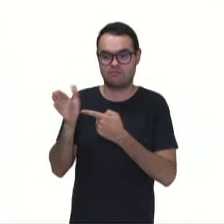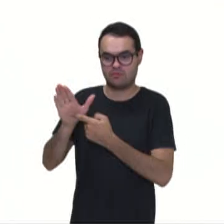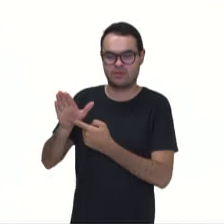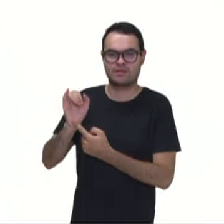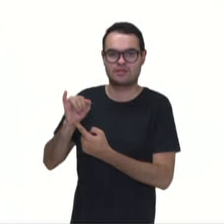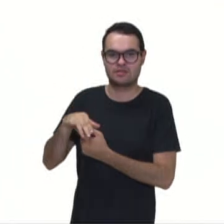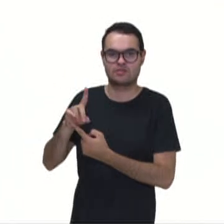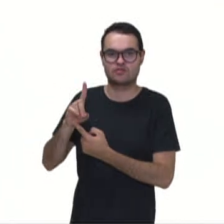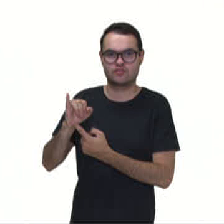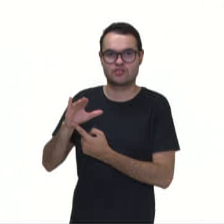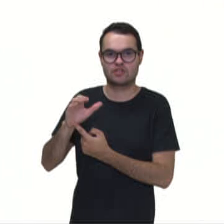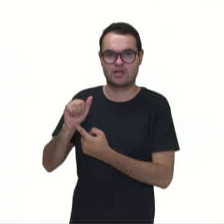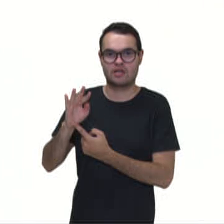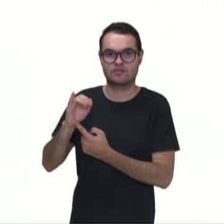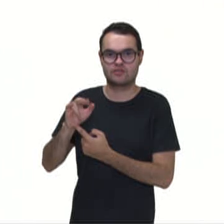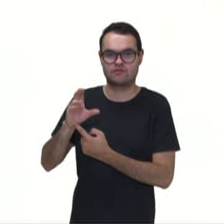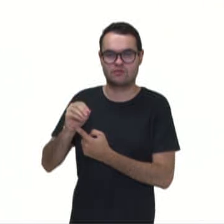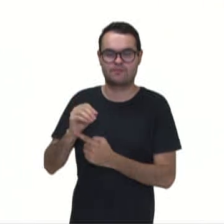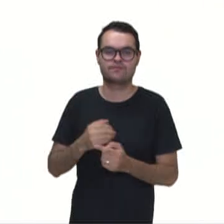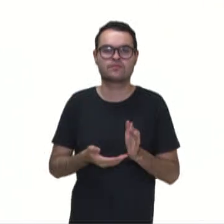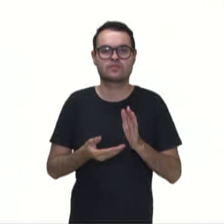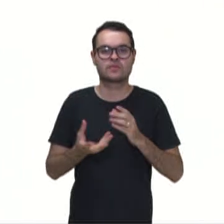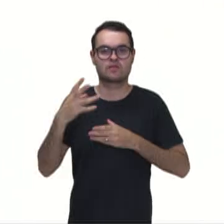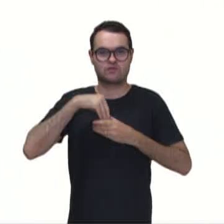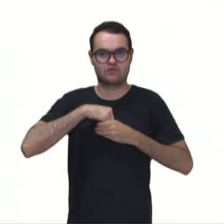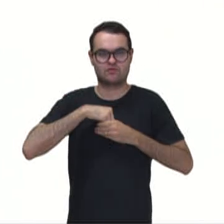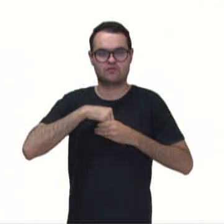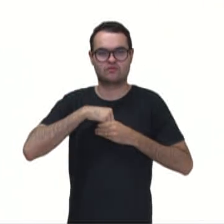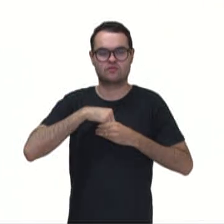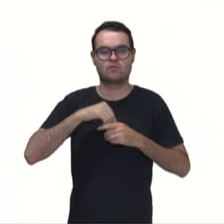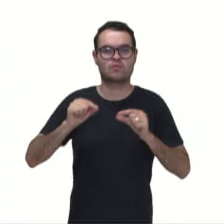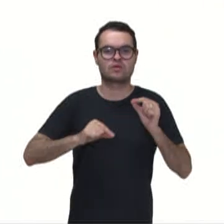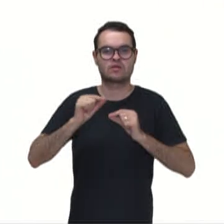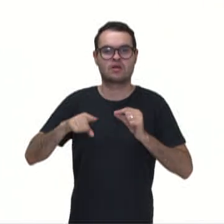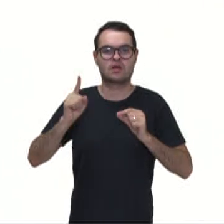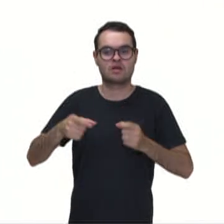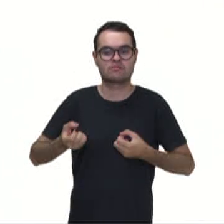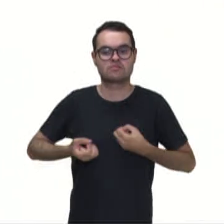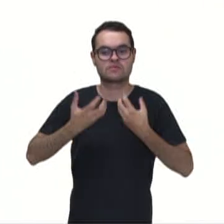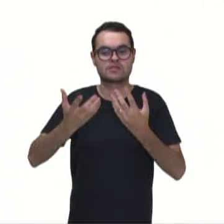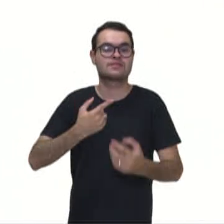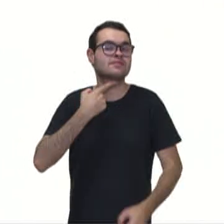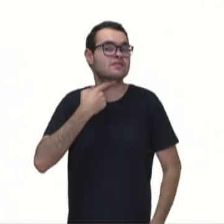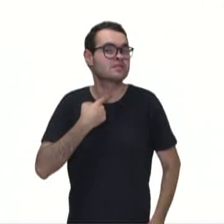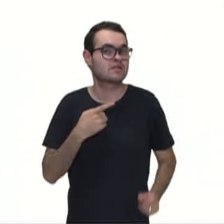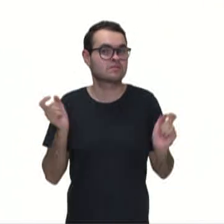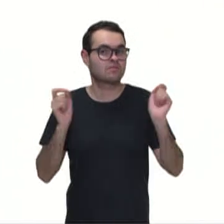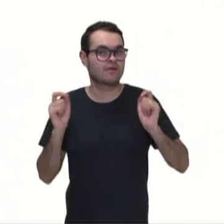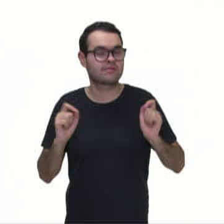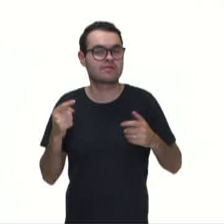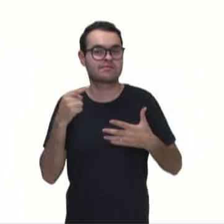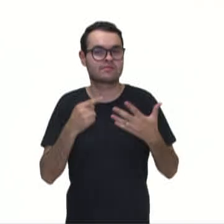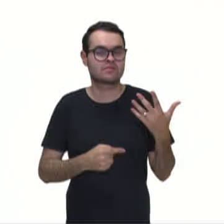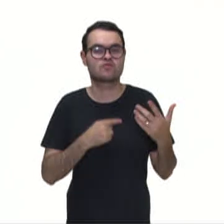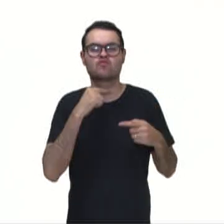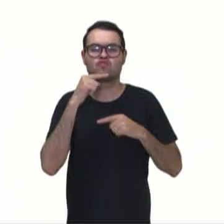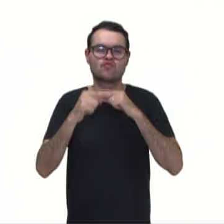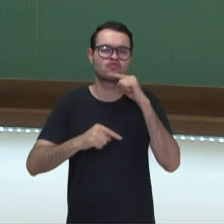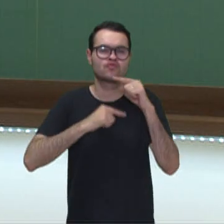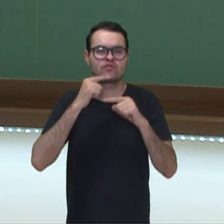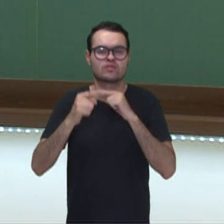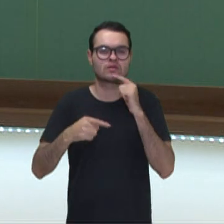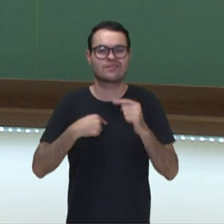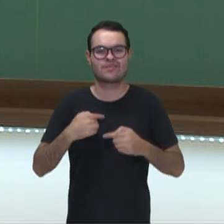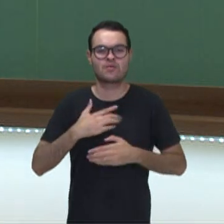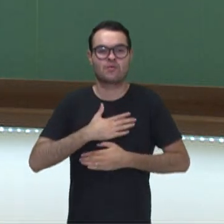indicativo. No subjuntivo, o que nós temos é a expressão de desejos, possibilidades, dúvidas, é o que eu gosto de